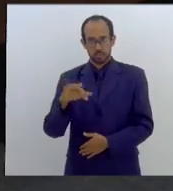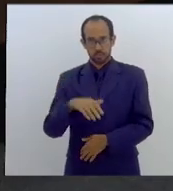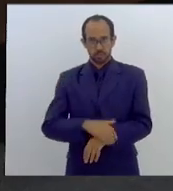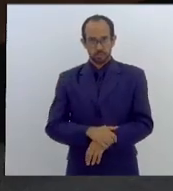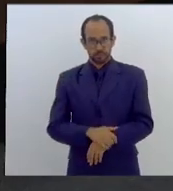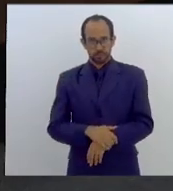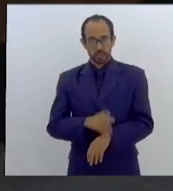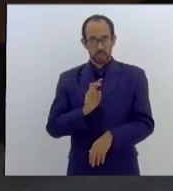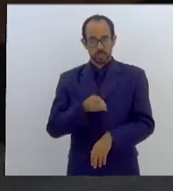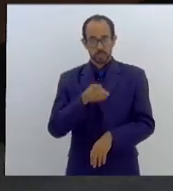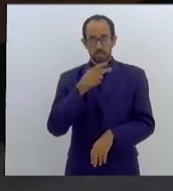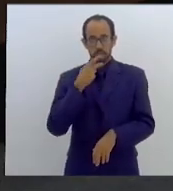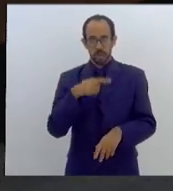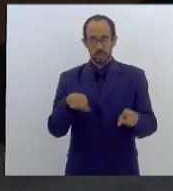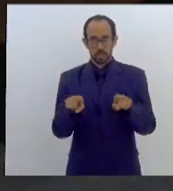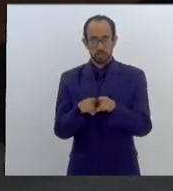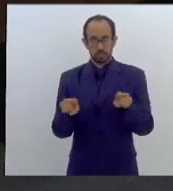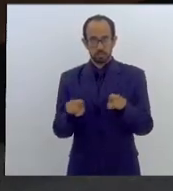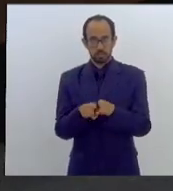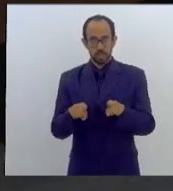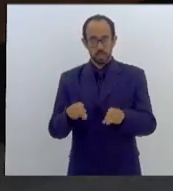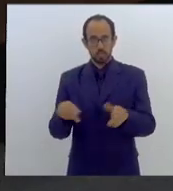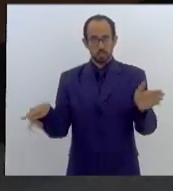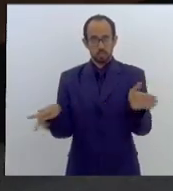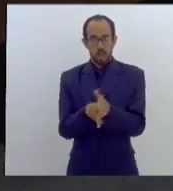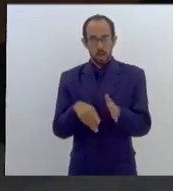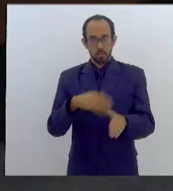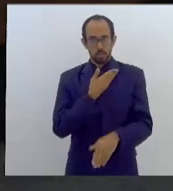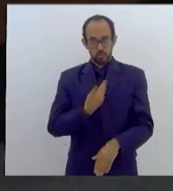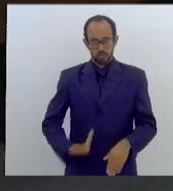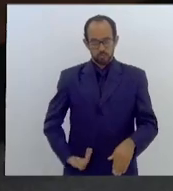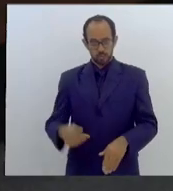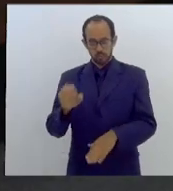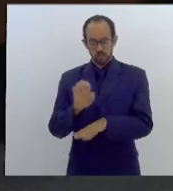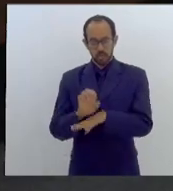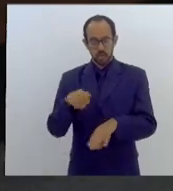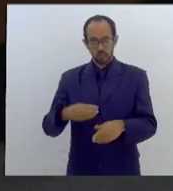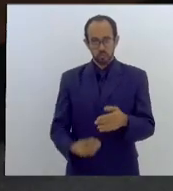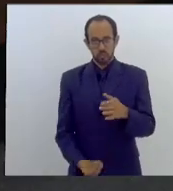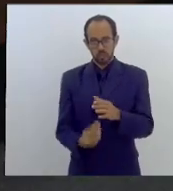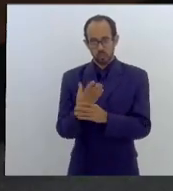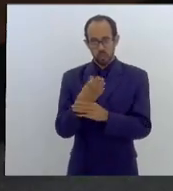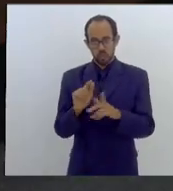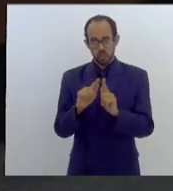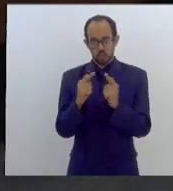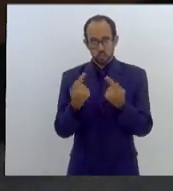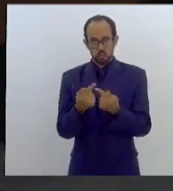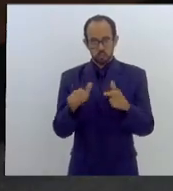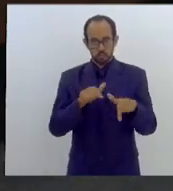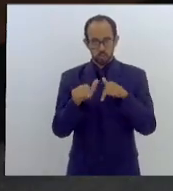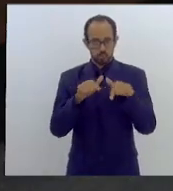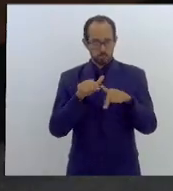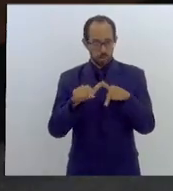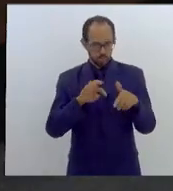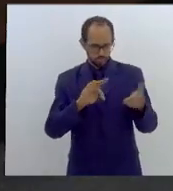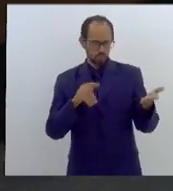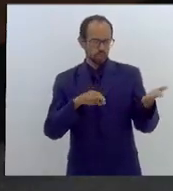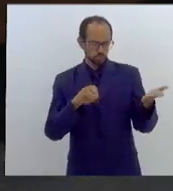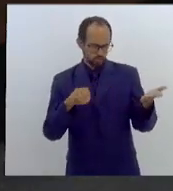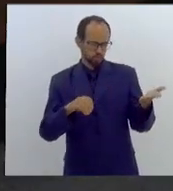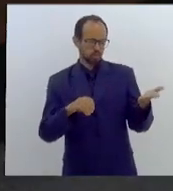Disse também que o próprio governo do Estado instituiu um grupo de trabalho, tem o processo, sei, o deputado Chico Machado